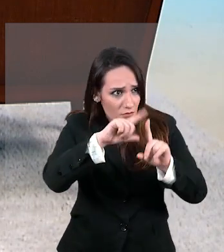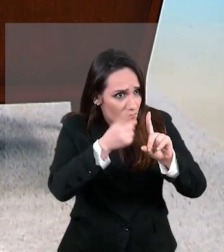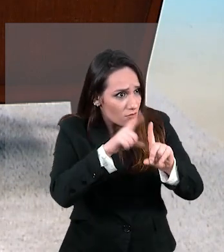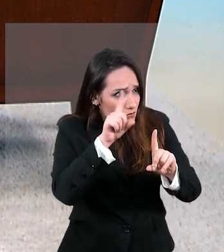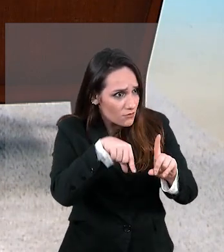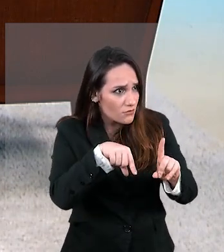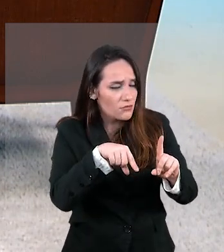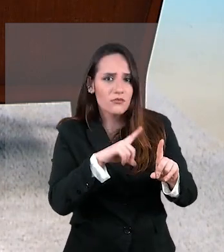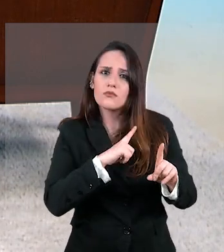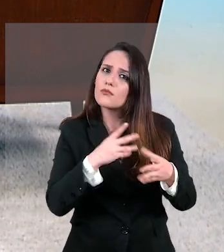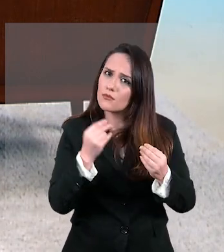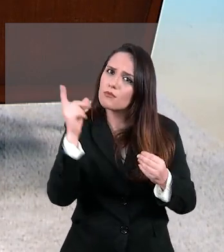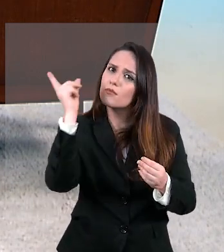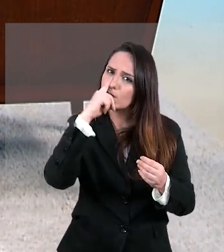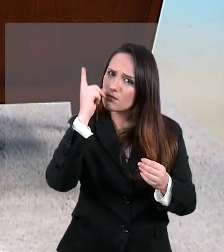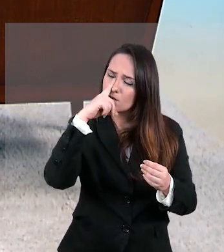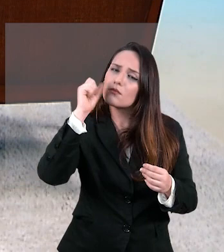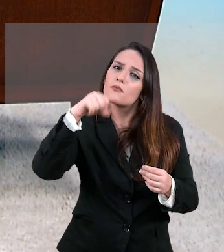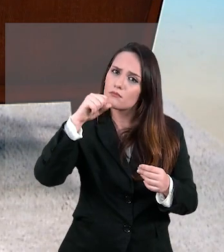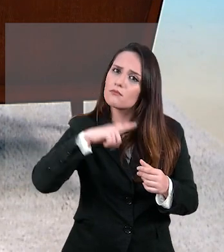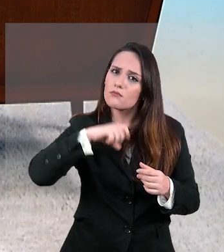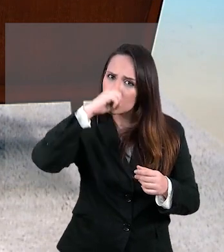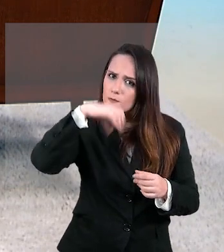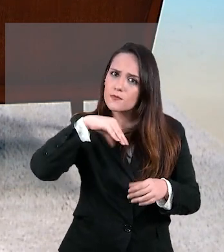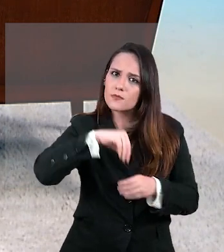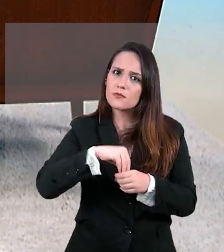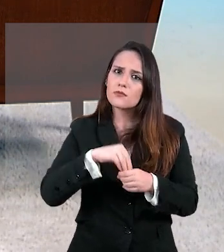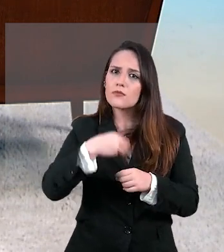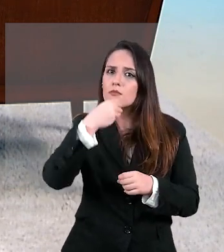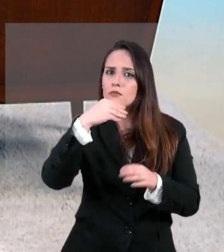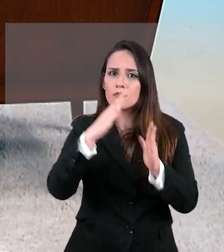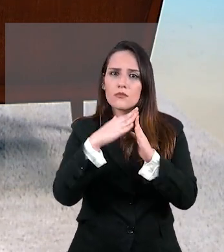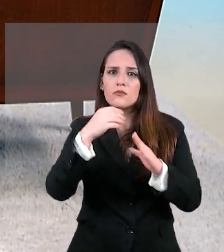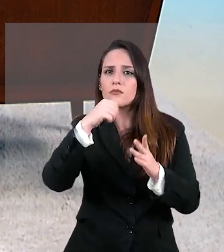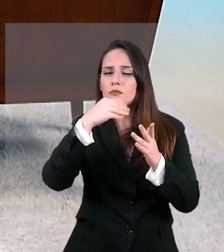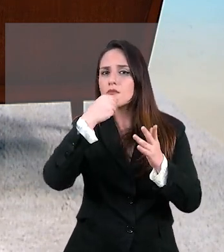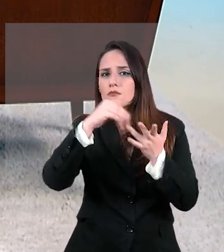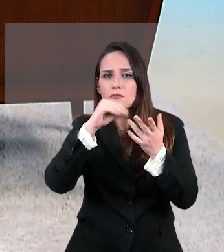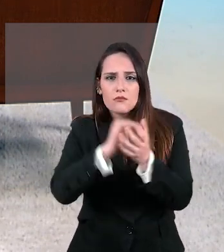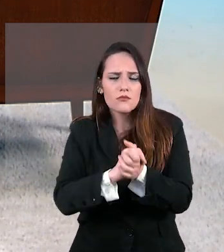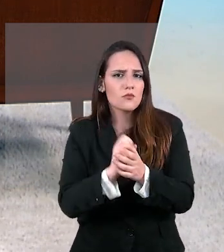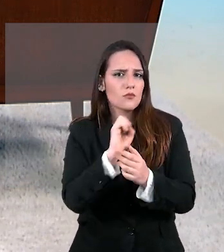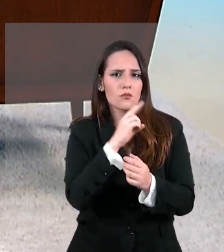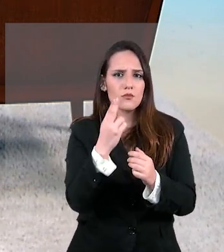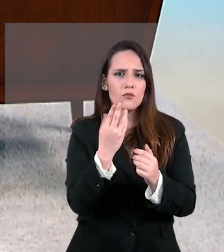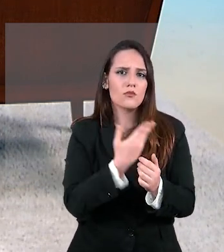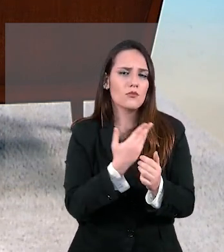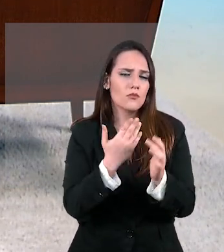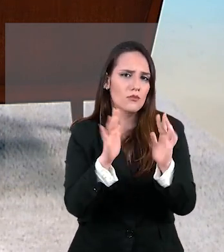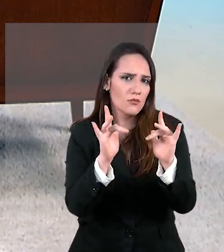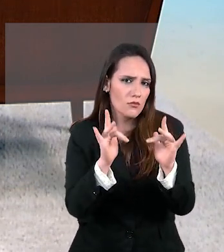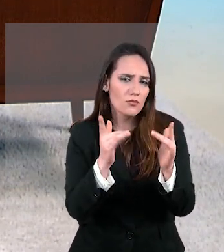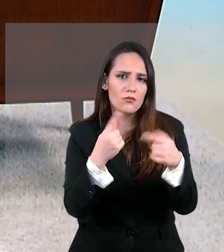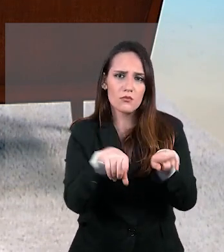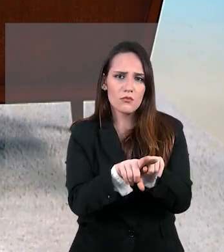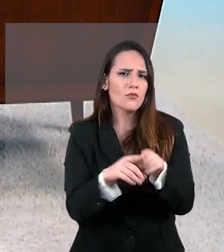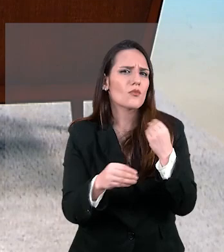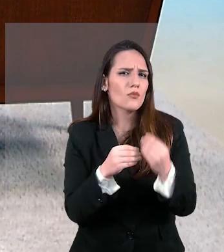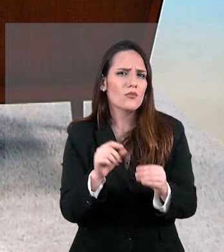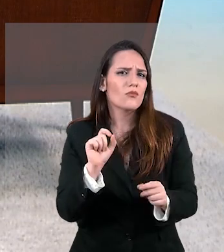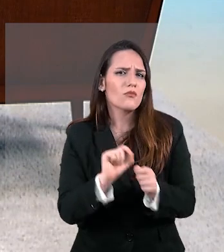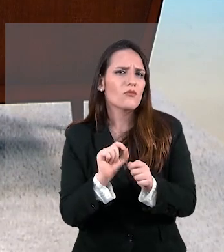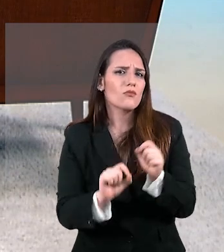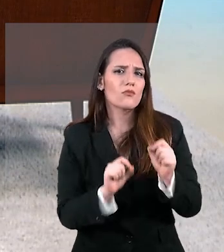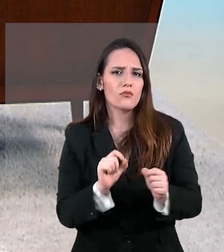estava grávida. Muitas mães também sofrem violência dos seus próprios maridos, dos seus parceiros. E o que passava pela